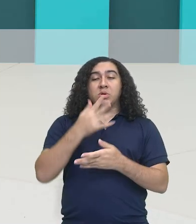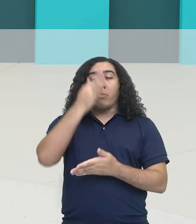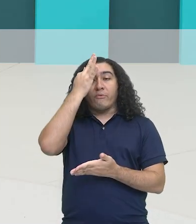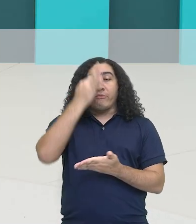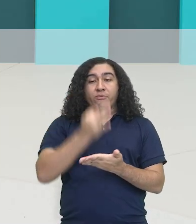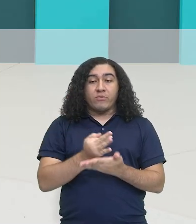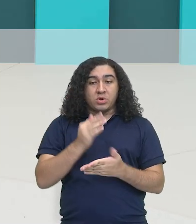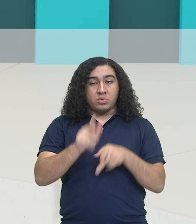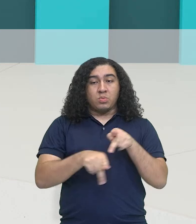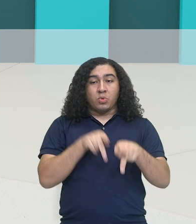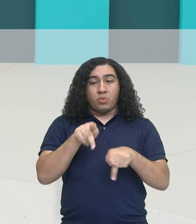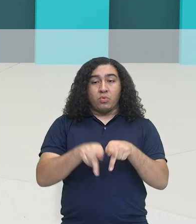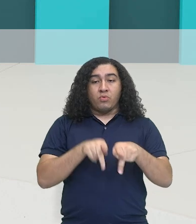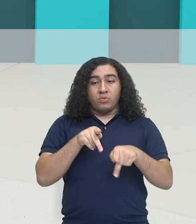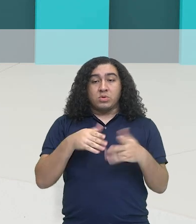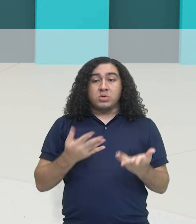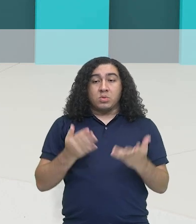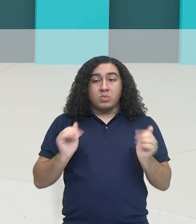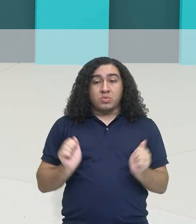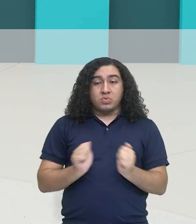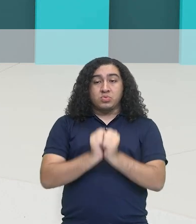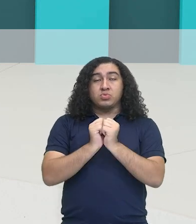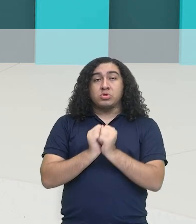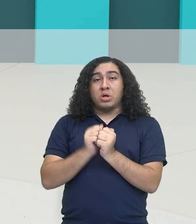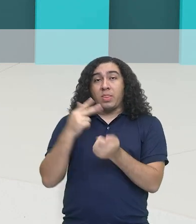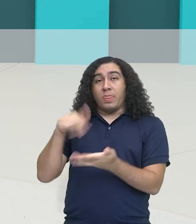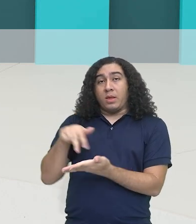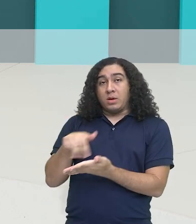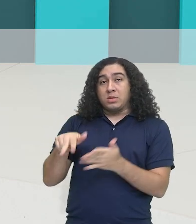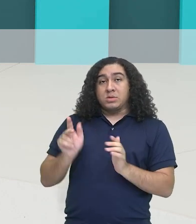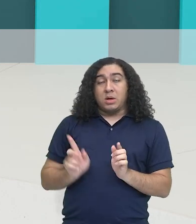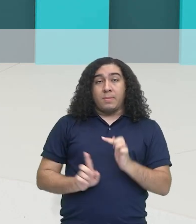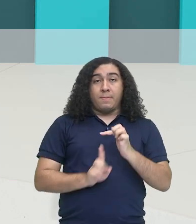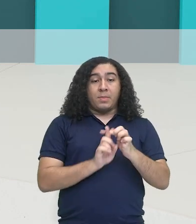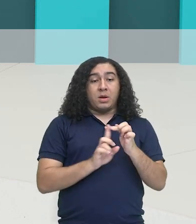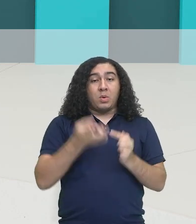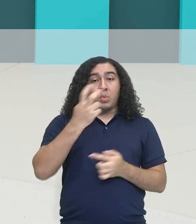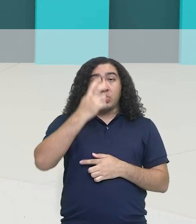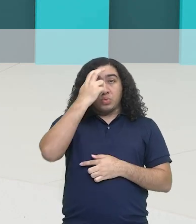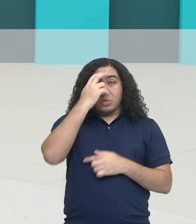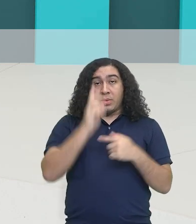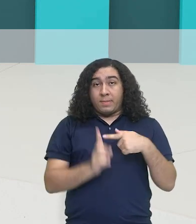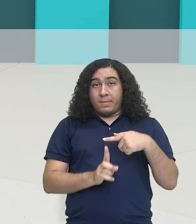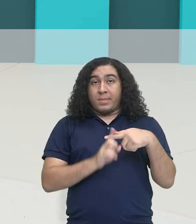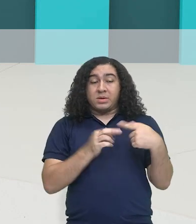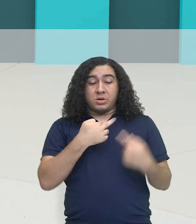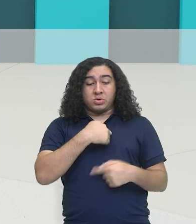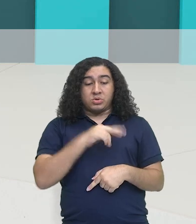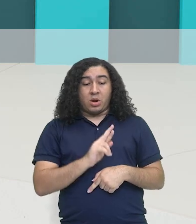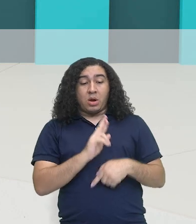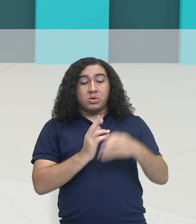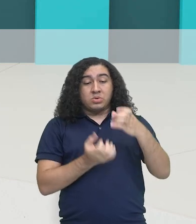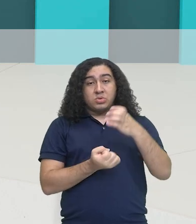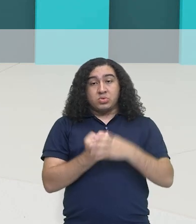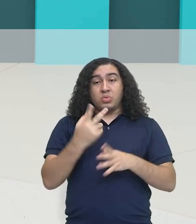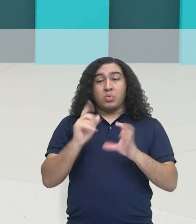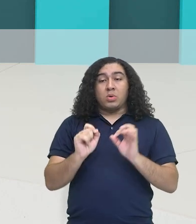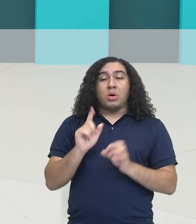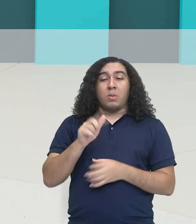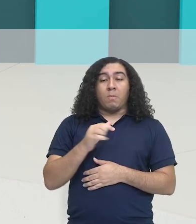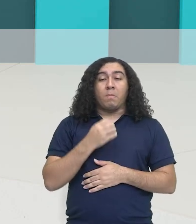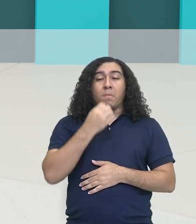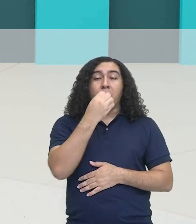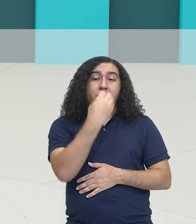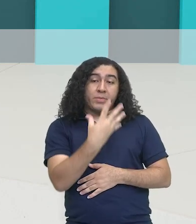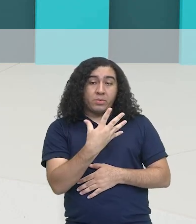do povo, né? Então, uniu-se aí a dança, a cultura e a religiosidade para tornar aí